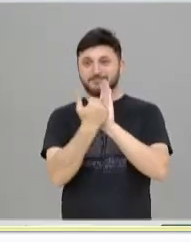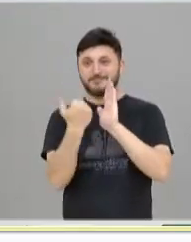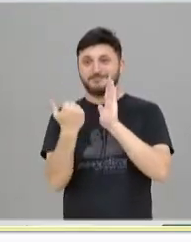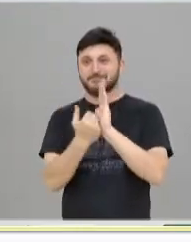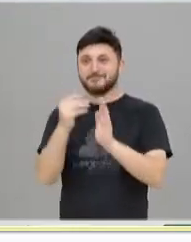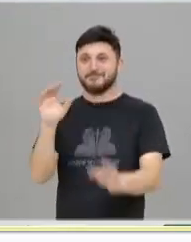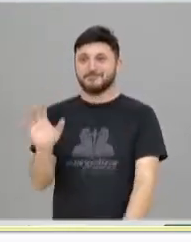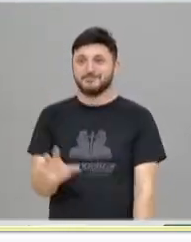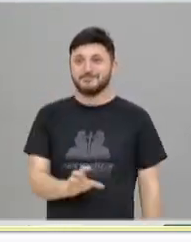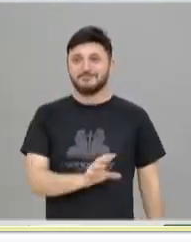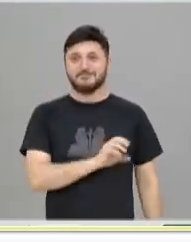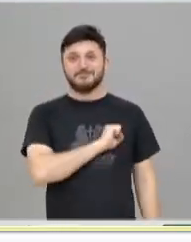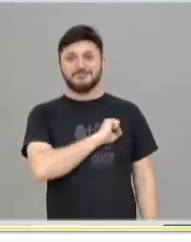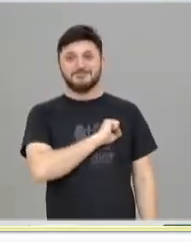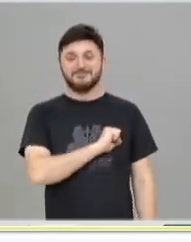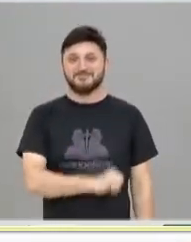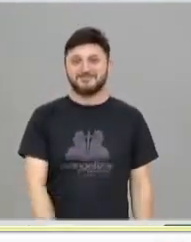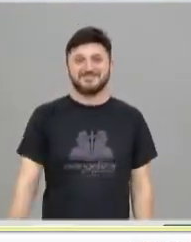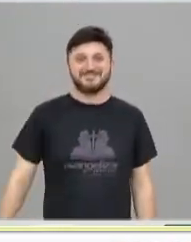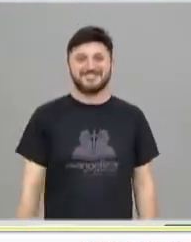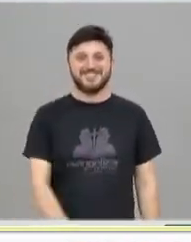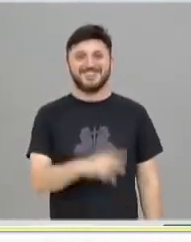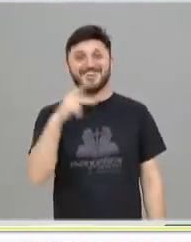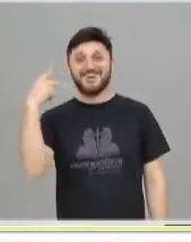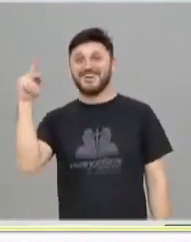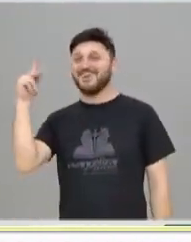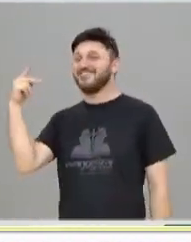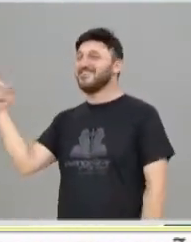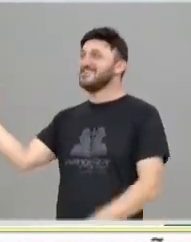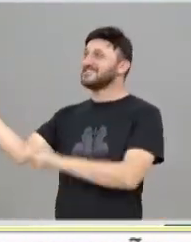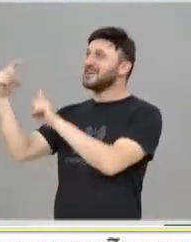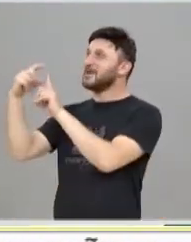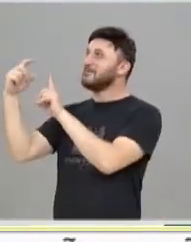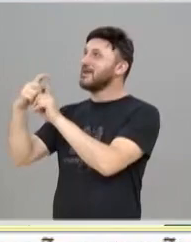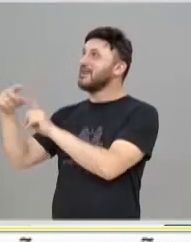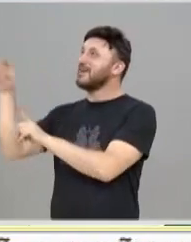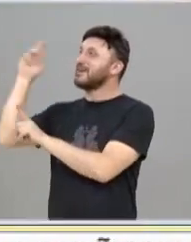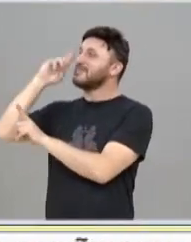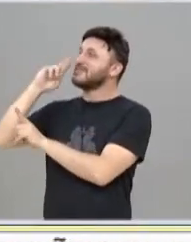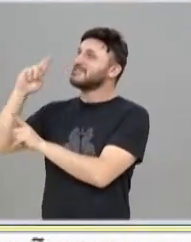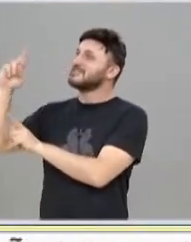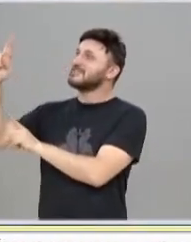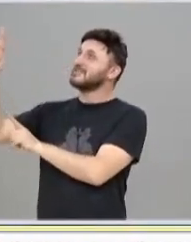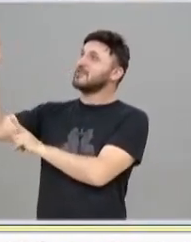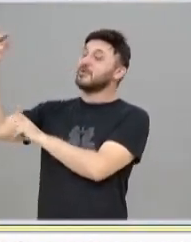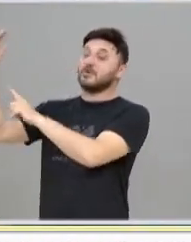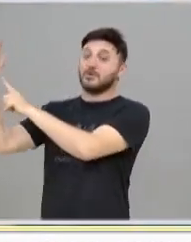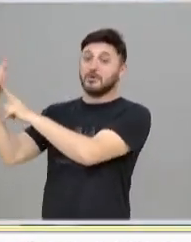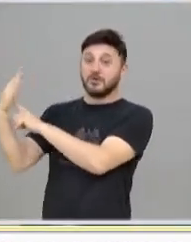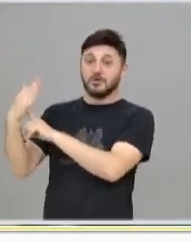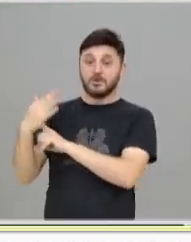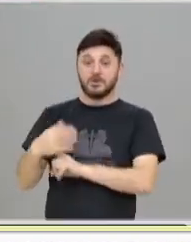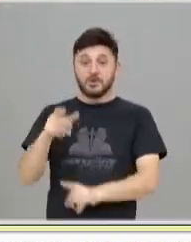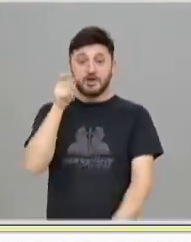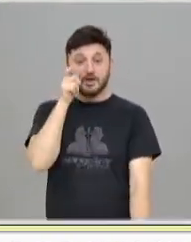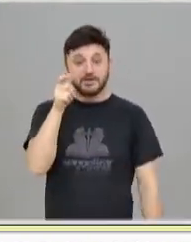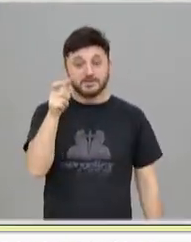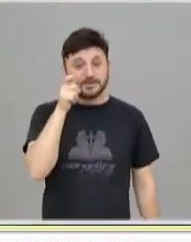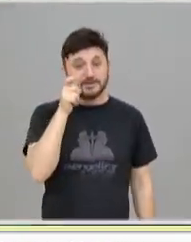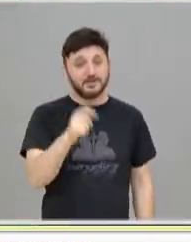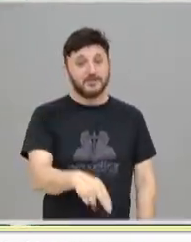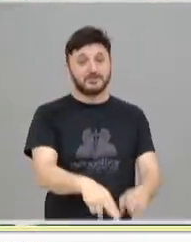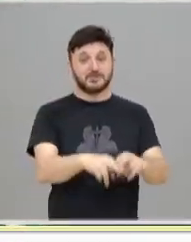revelando seus planos de amor. A vossa palavra, Senhor,